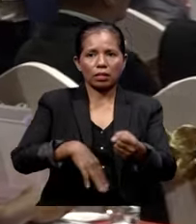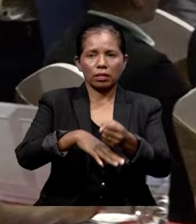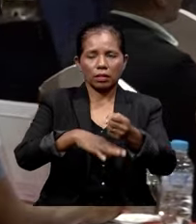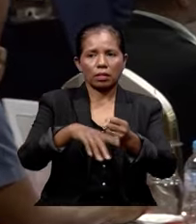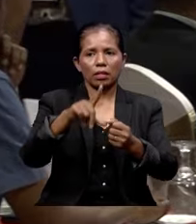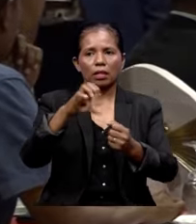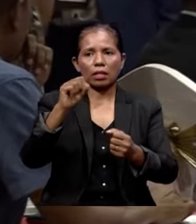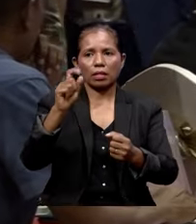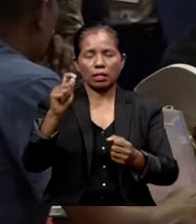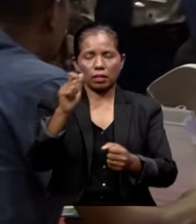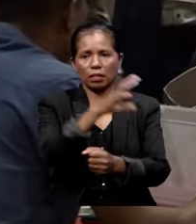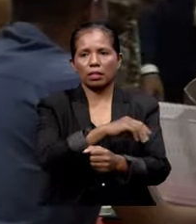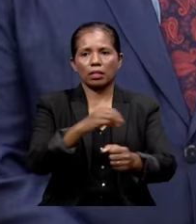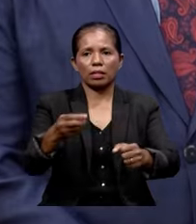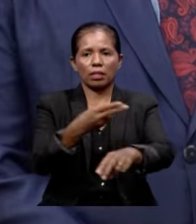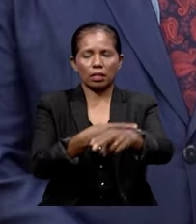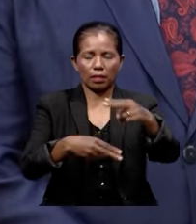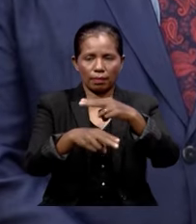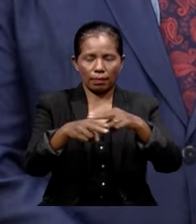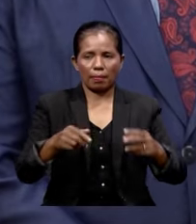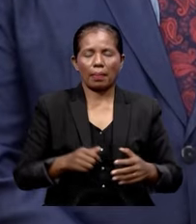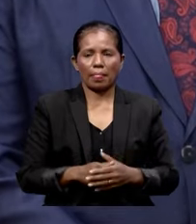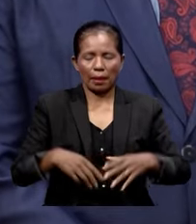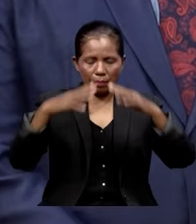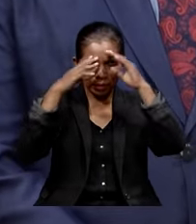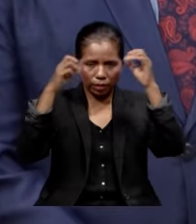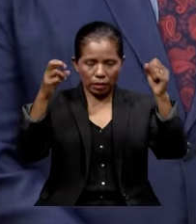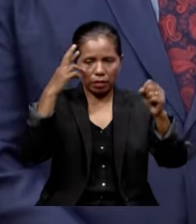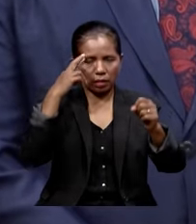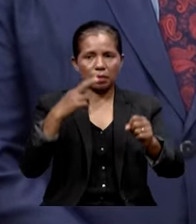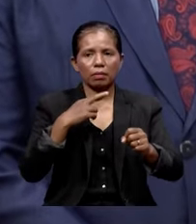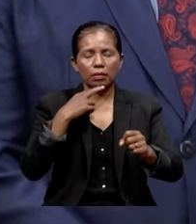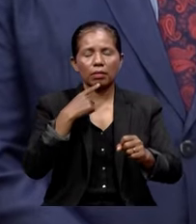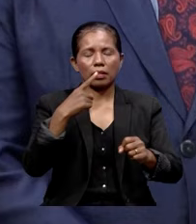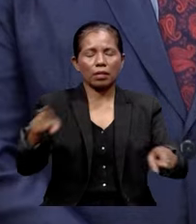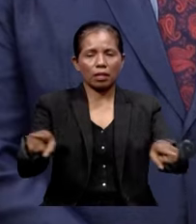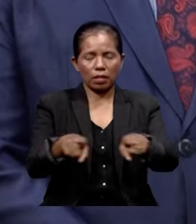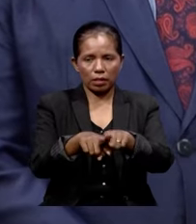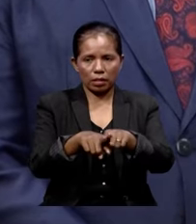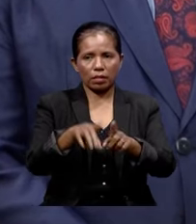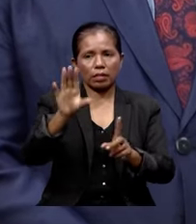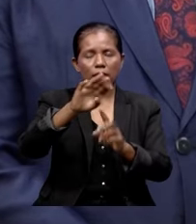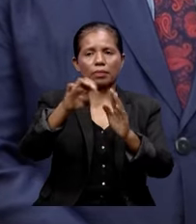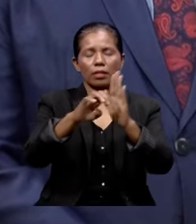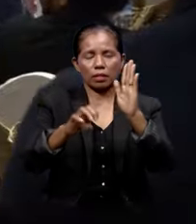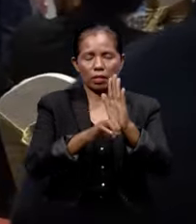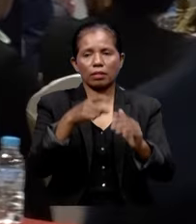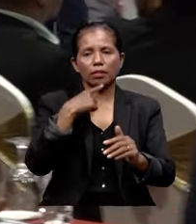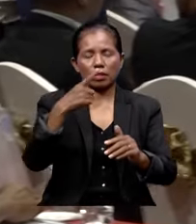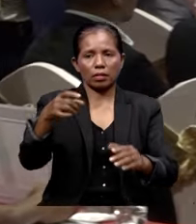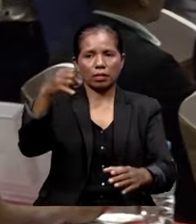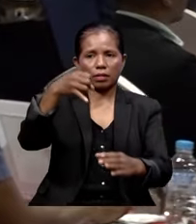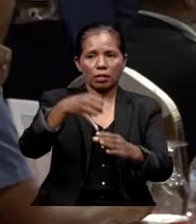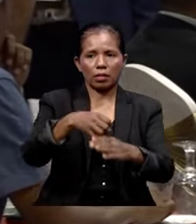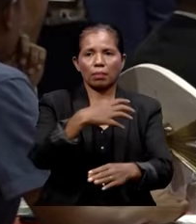Lileste, Alessio Cobra, né? Liman Caruc. O situação, né? Presidente da República José Ramos Horta, Hanesan Mos, se festado considera